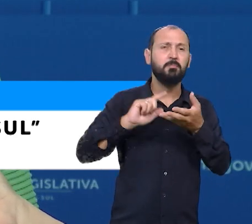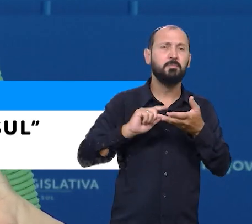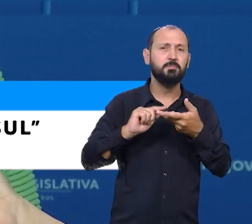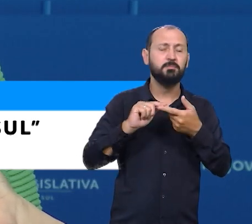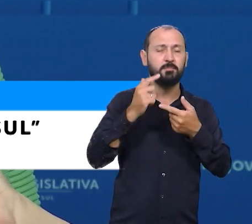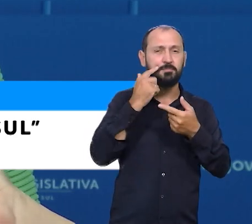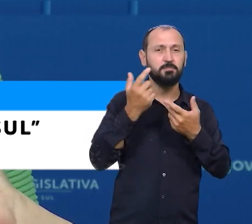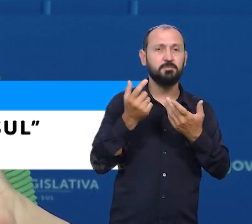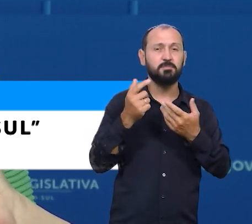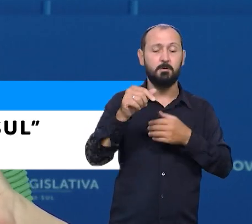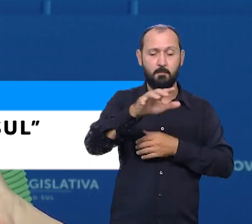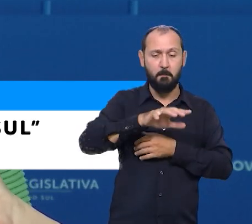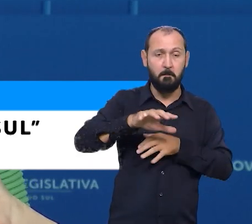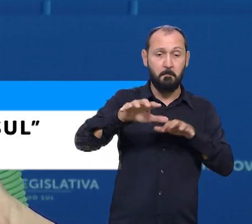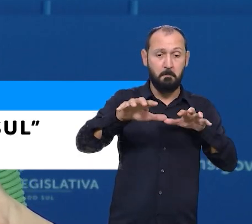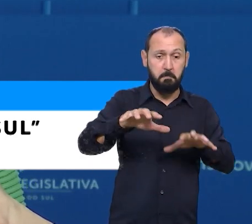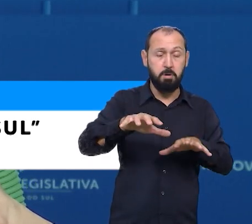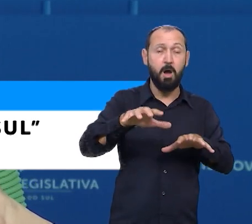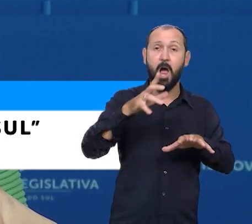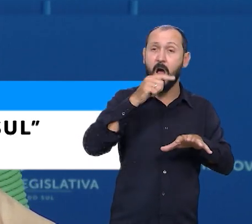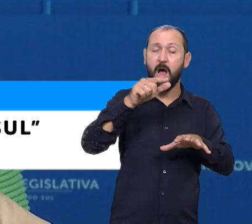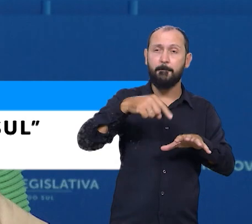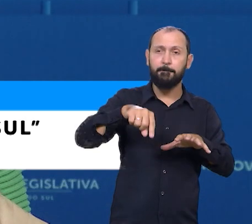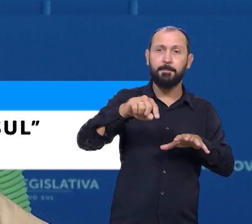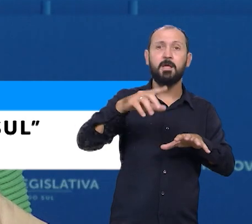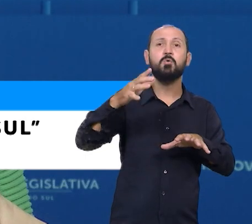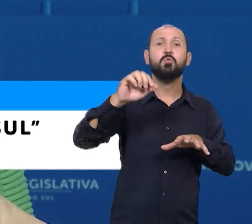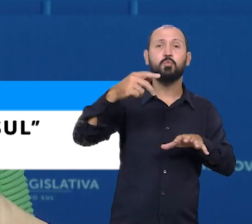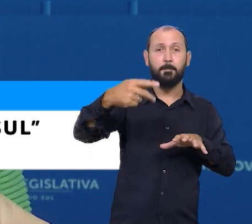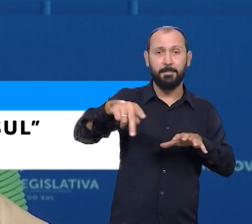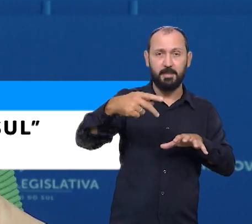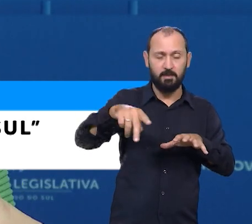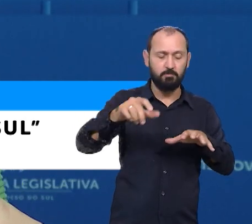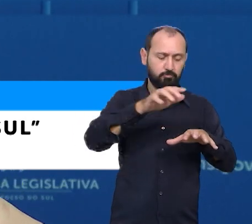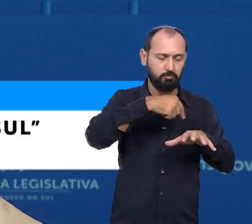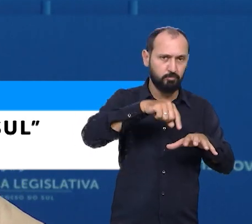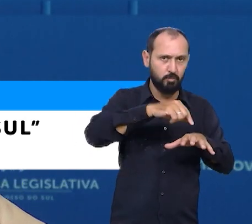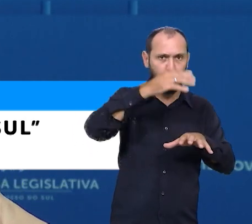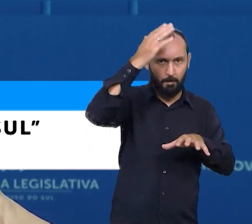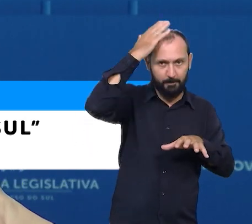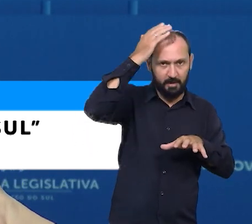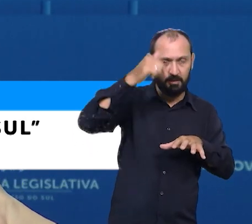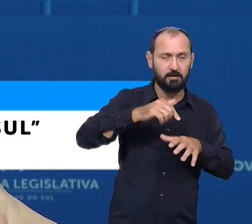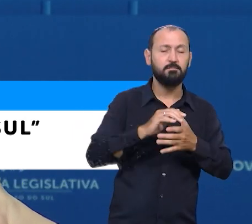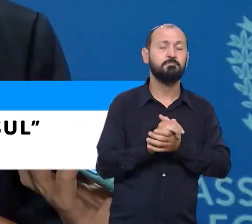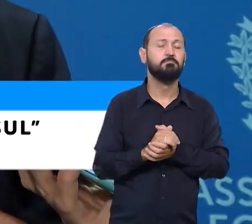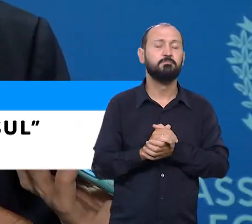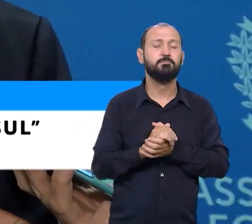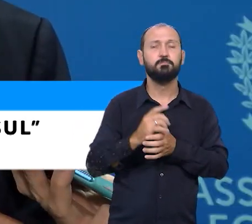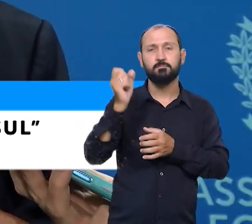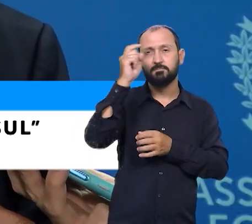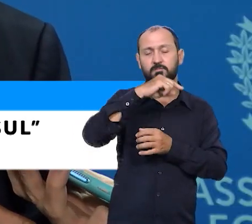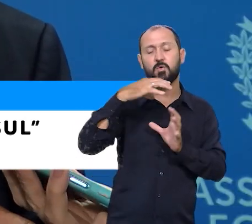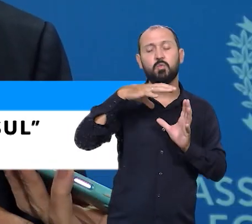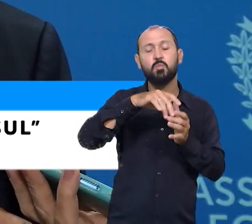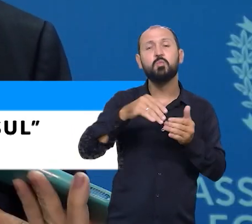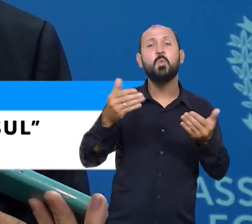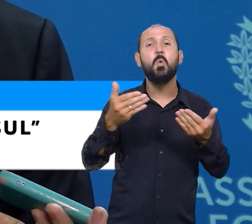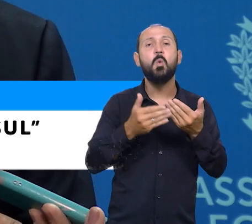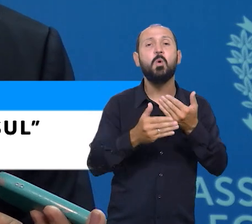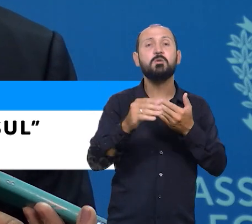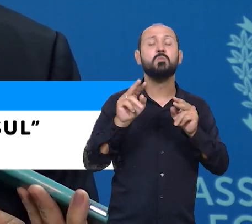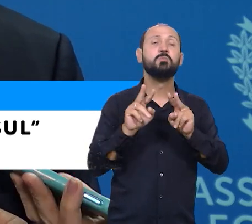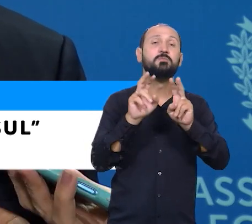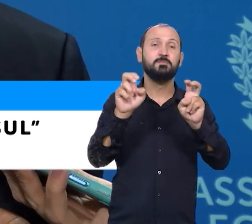Temos 2 imensas bacias hidrográficas, a Bacia do Paraguai, a Bacia do Paraná. O grande desafio do mundo